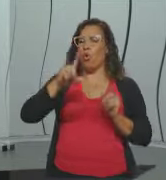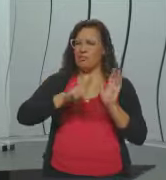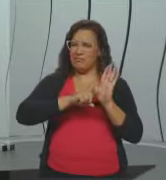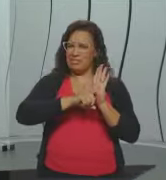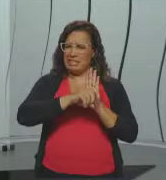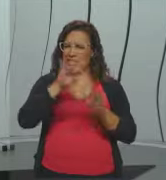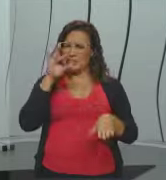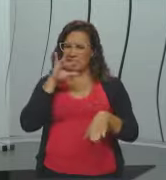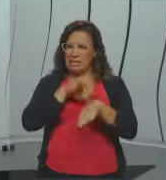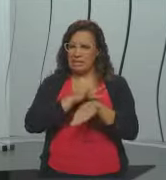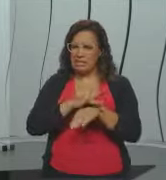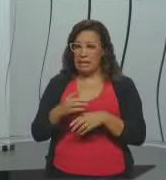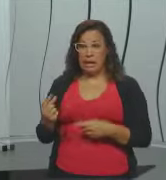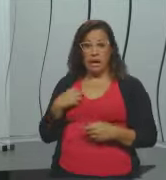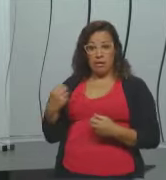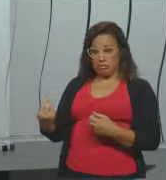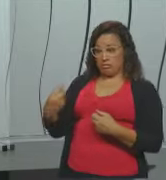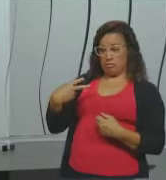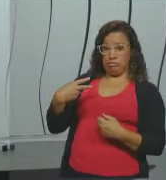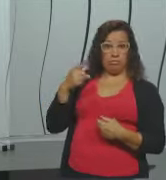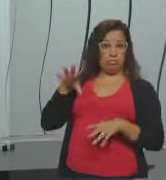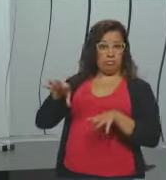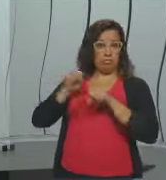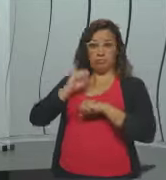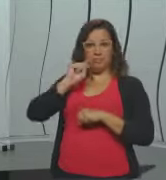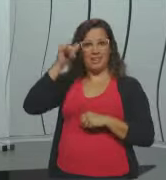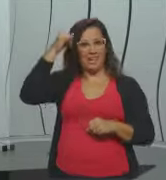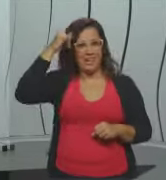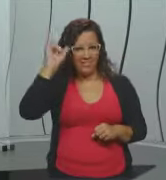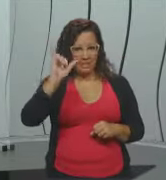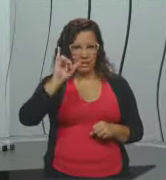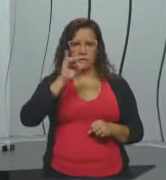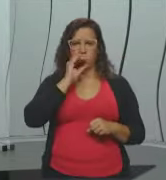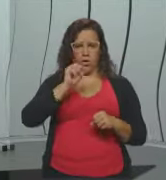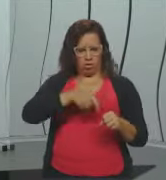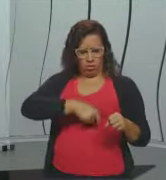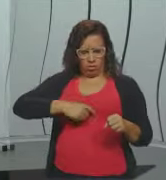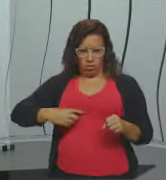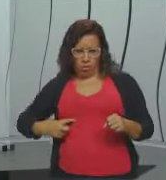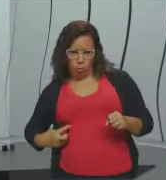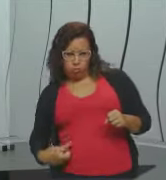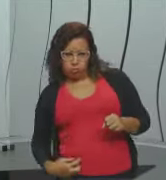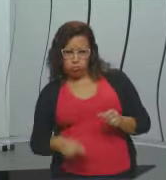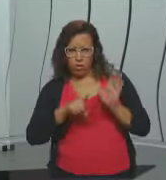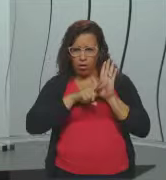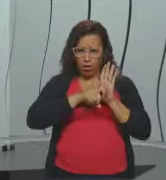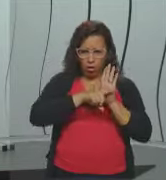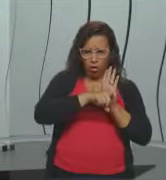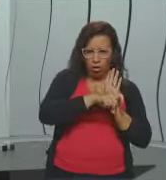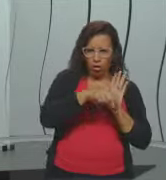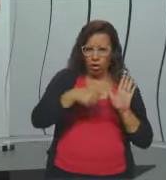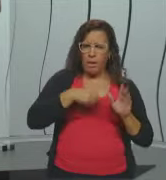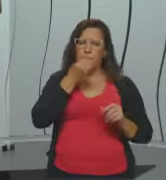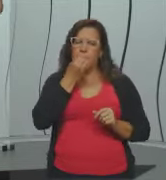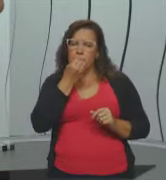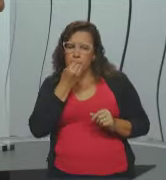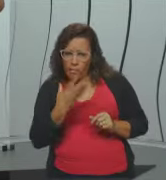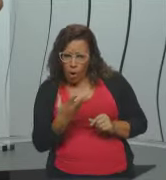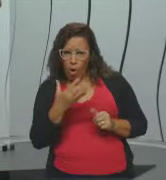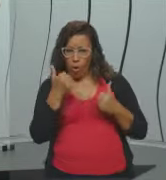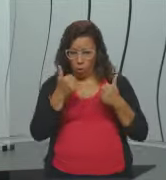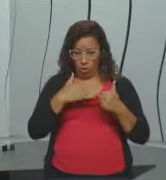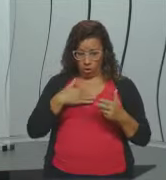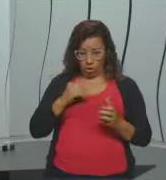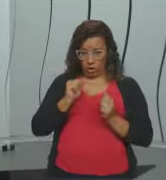causam doenças tomem aquele lugar. Se você já tem organismos bons ali, micro-organismos que vivem bem com